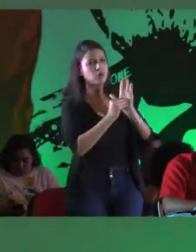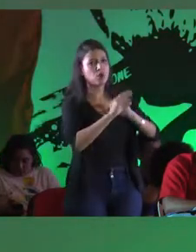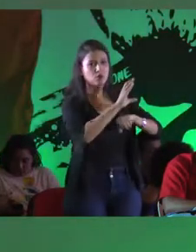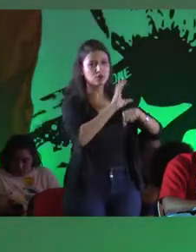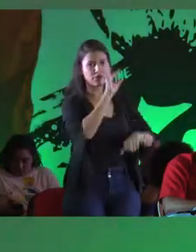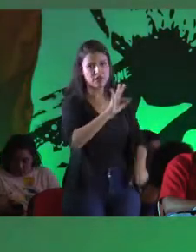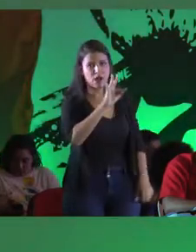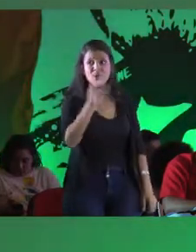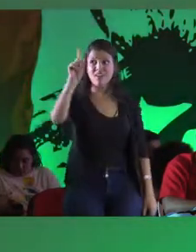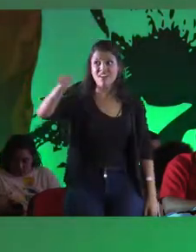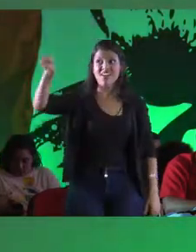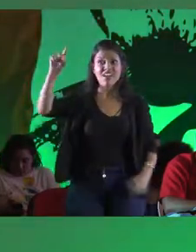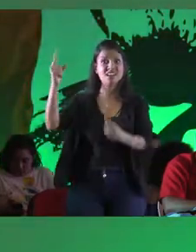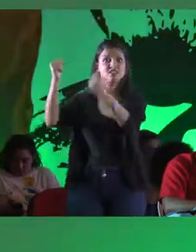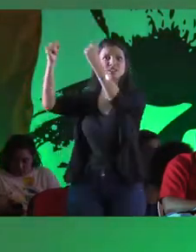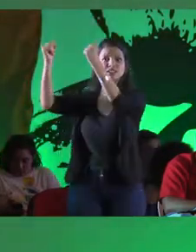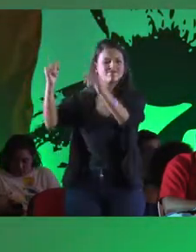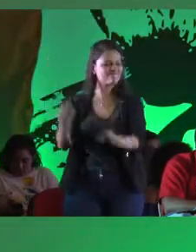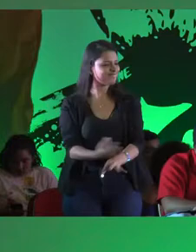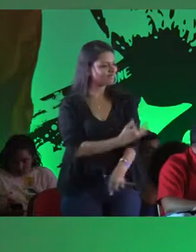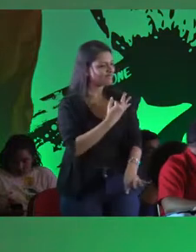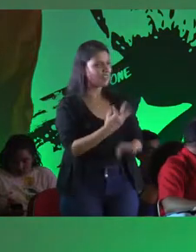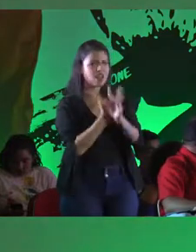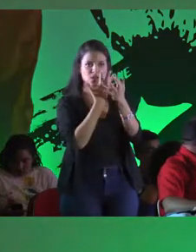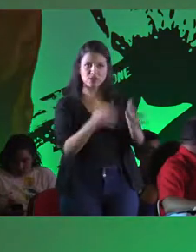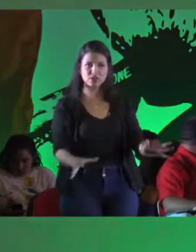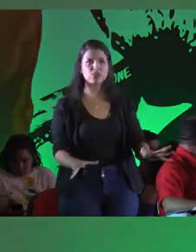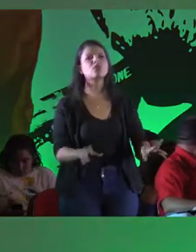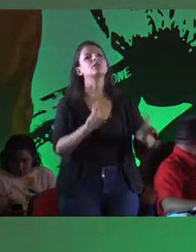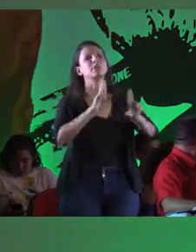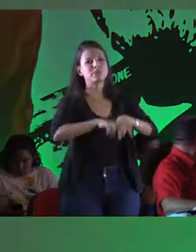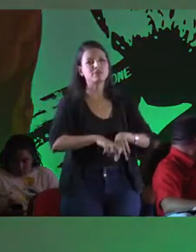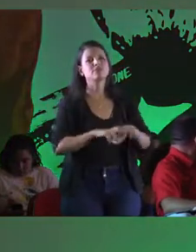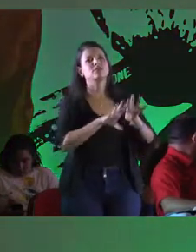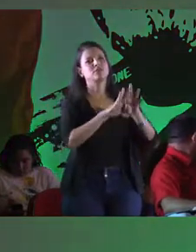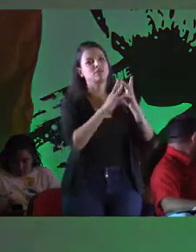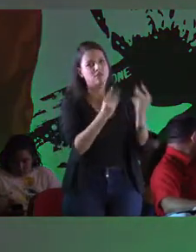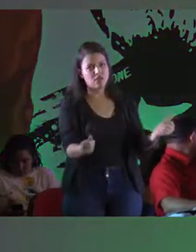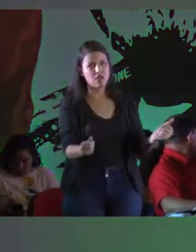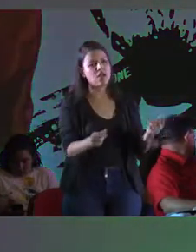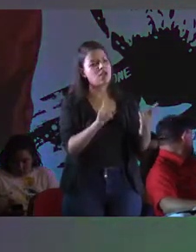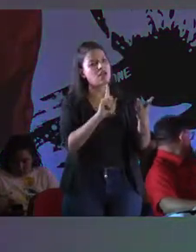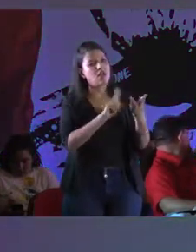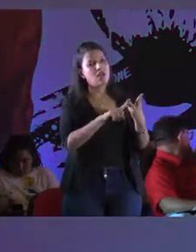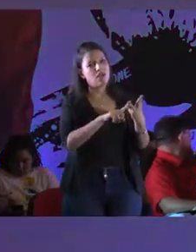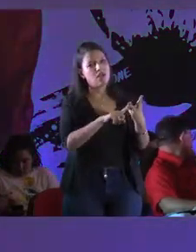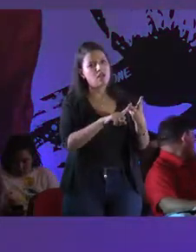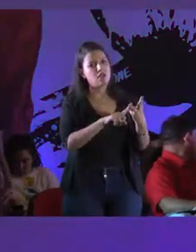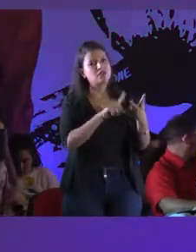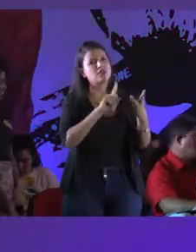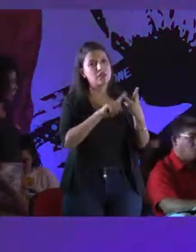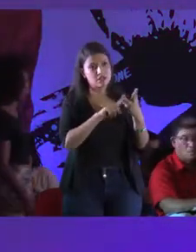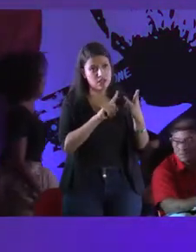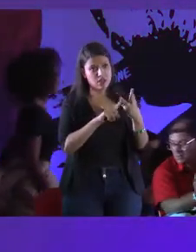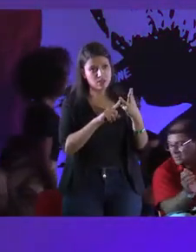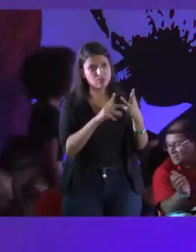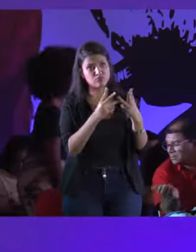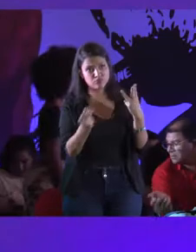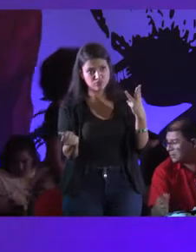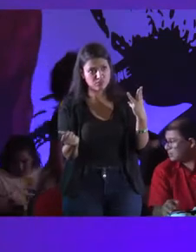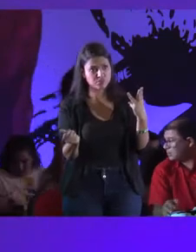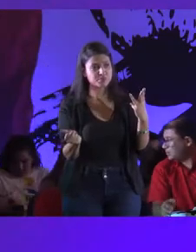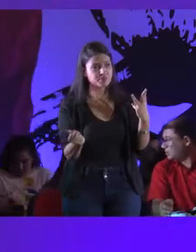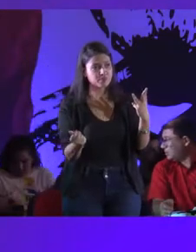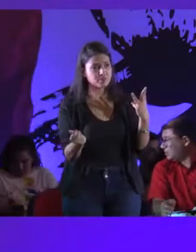brasileira suportou e desmontou com a Emenda Constitucional 95. E o terceiro pé que está sendo desmontado da nossa